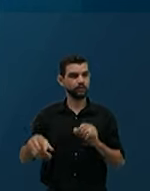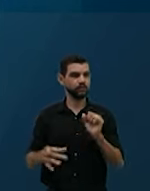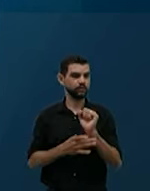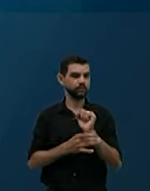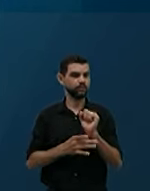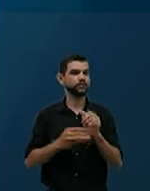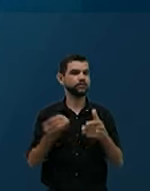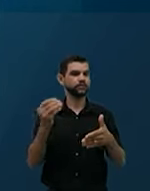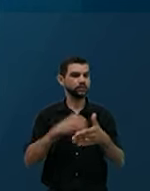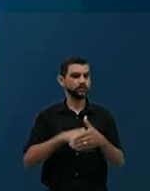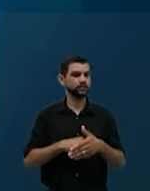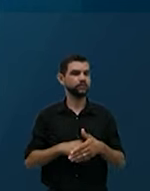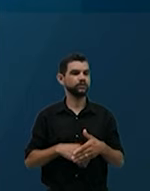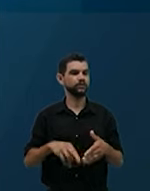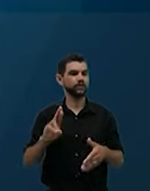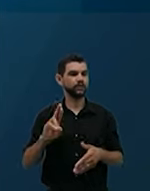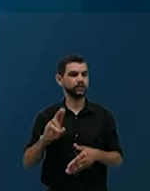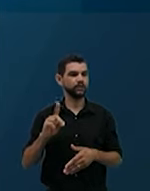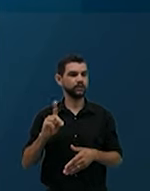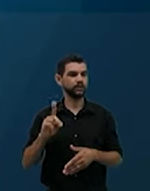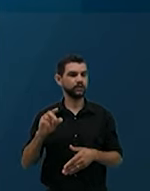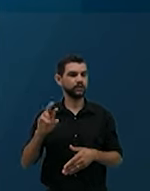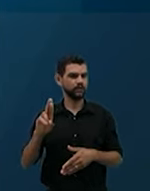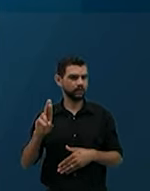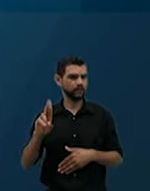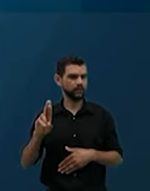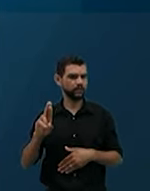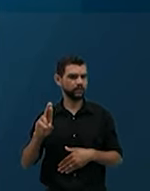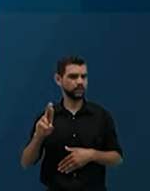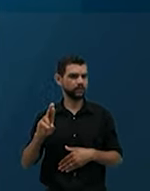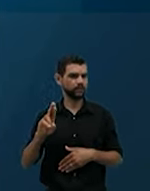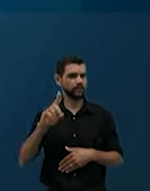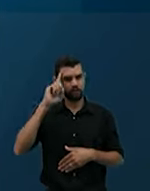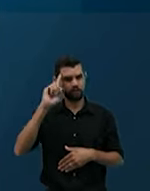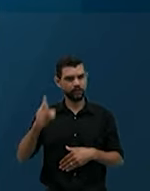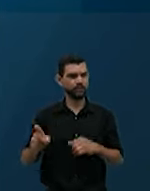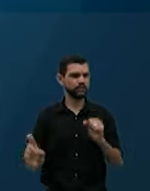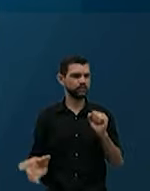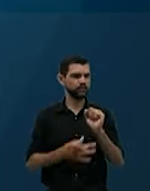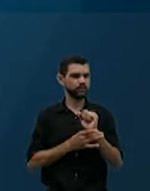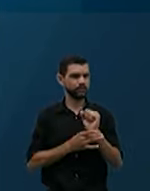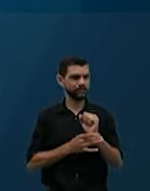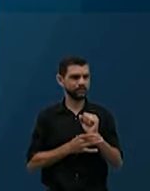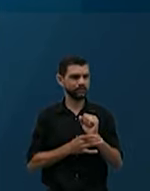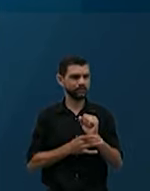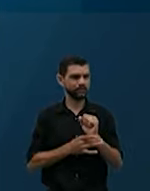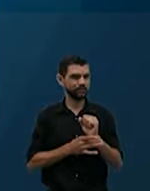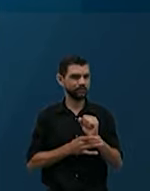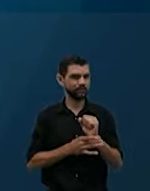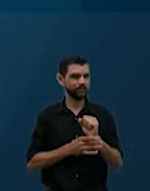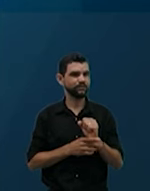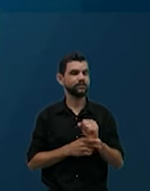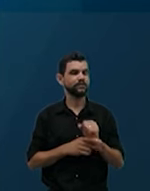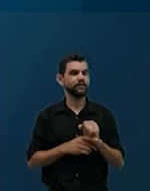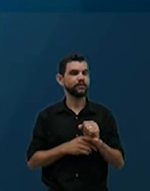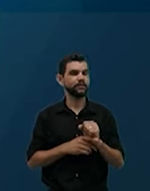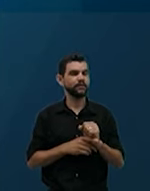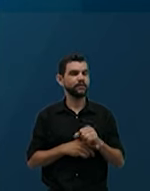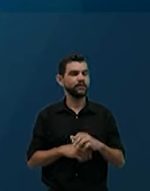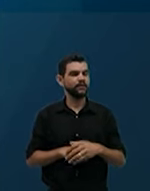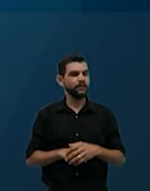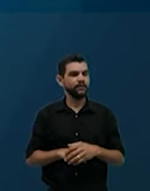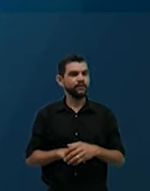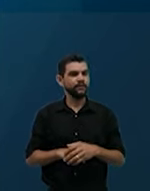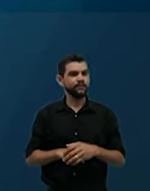à parte. Eu entendi, mas ele é oriundo de um mandado de segurança. E quando ele foi decidido, a lei diz que aí, depois que decidiu